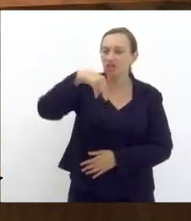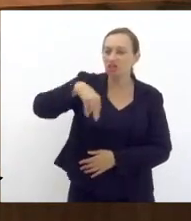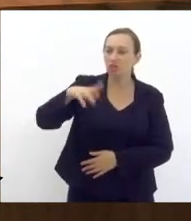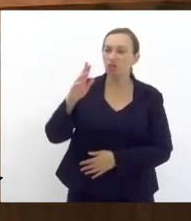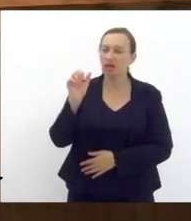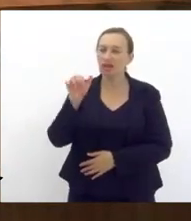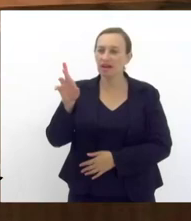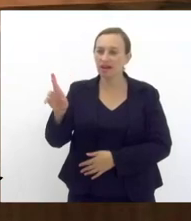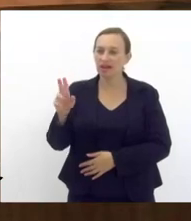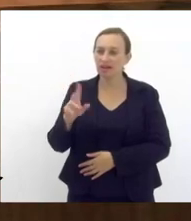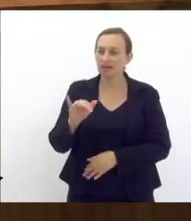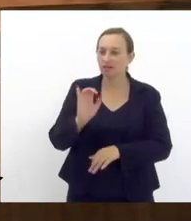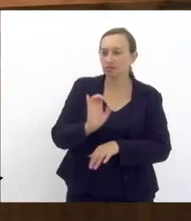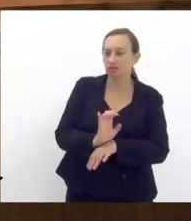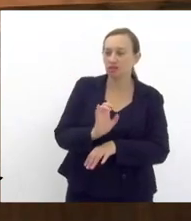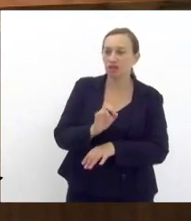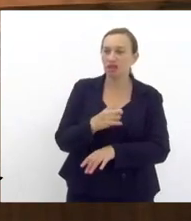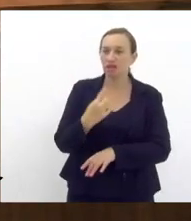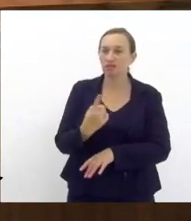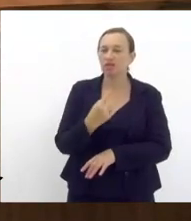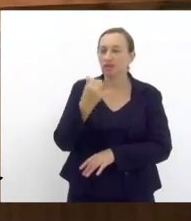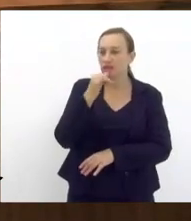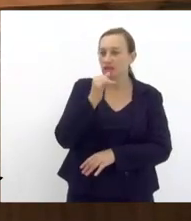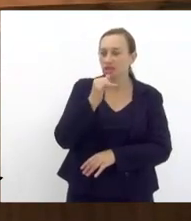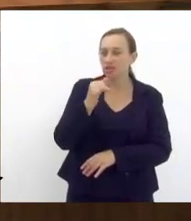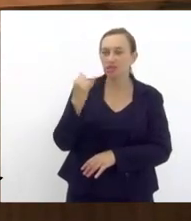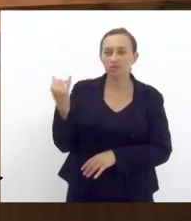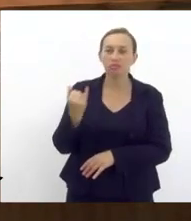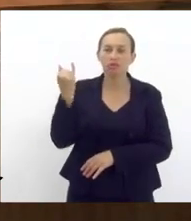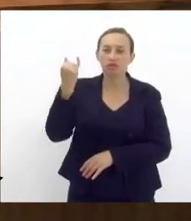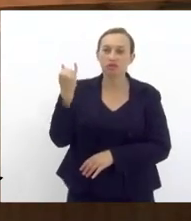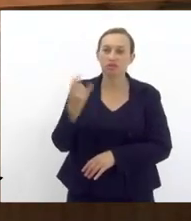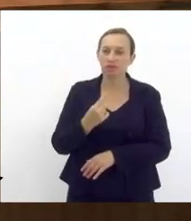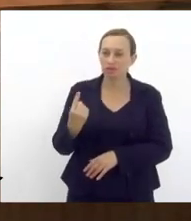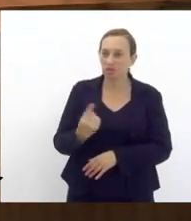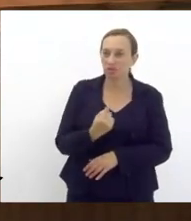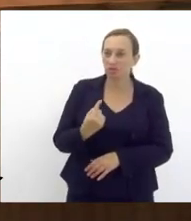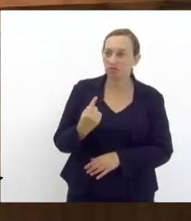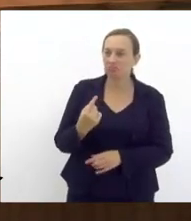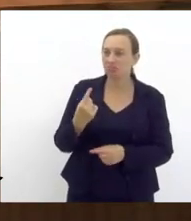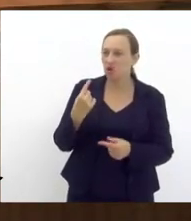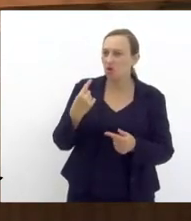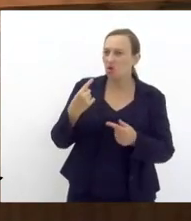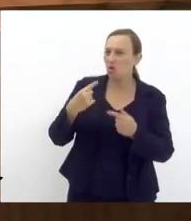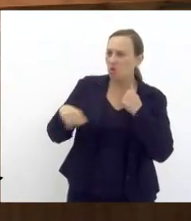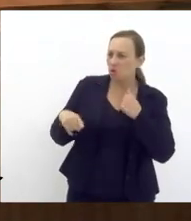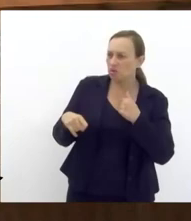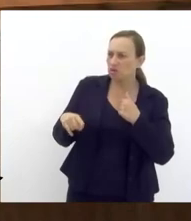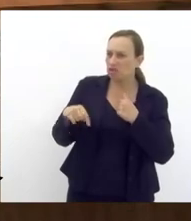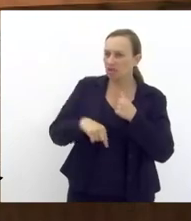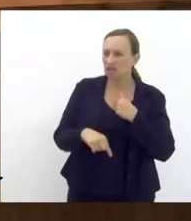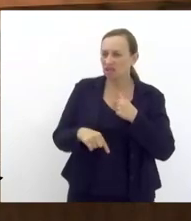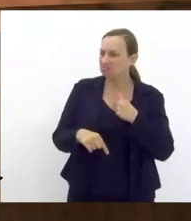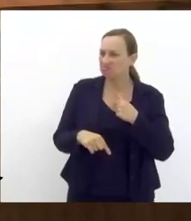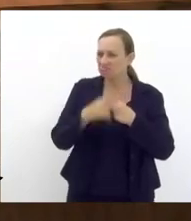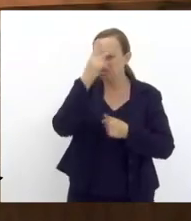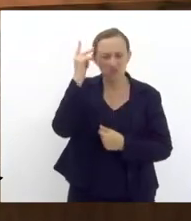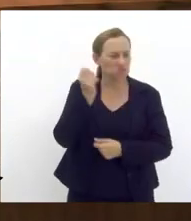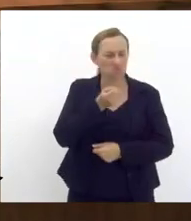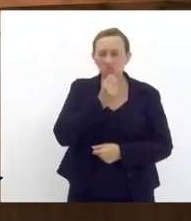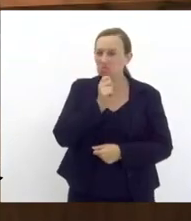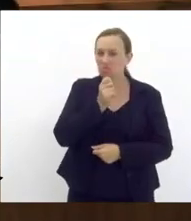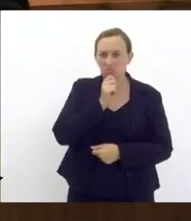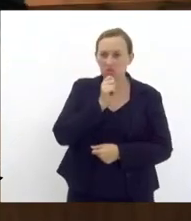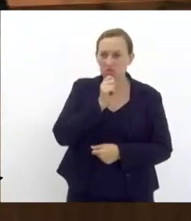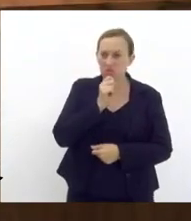uma fonte de energia importante para nossa Matriz ninguém aqui é contra energia nuclear mas os assuntos